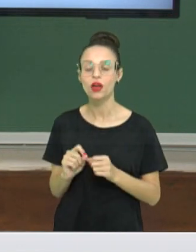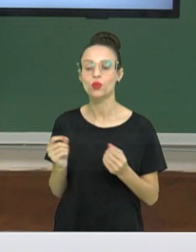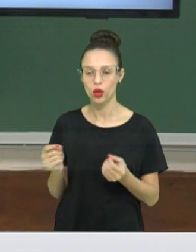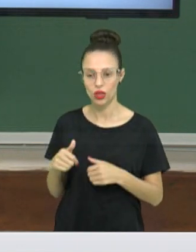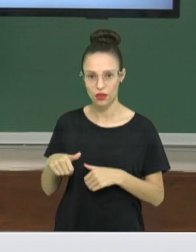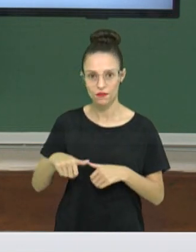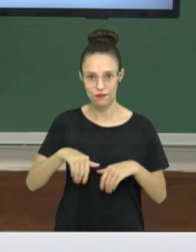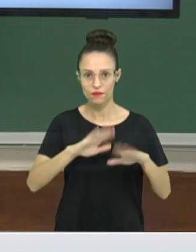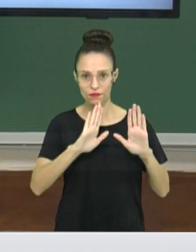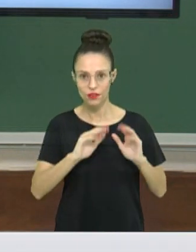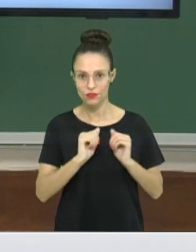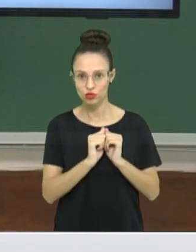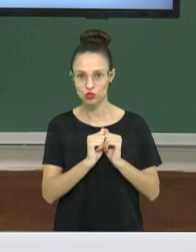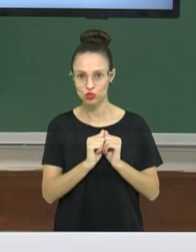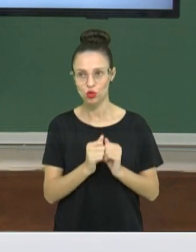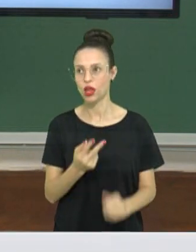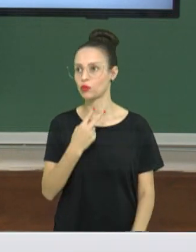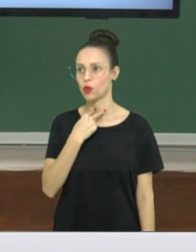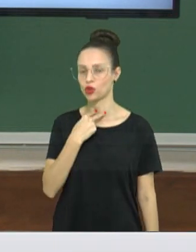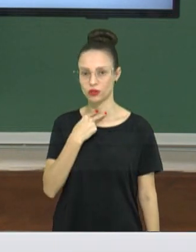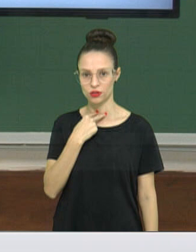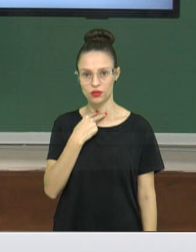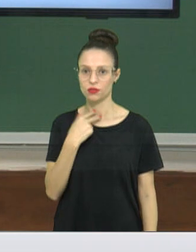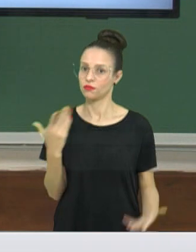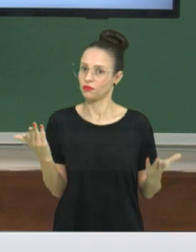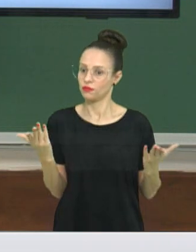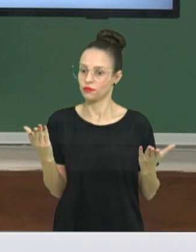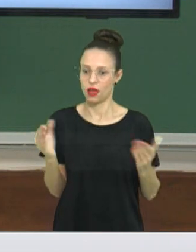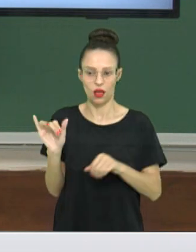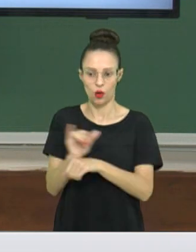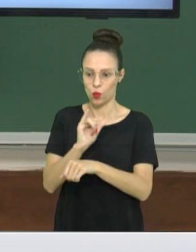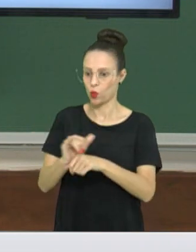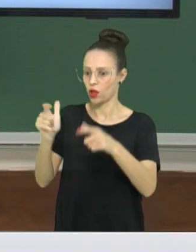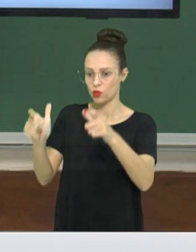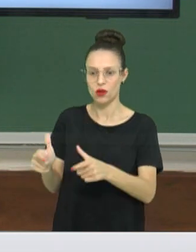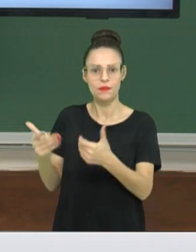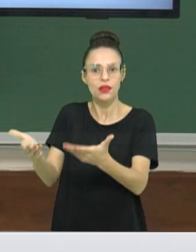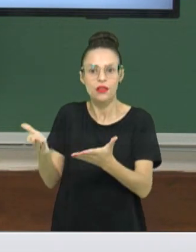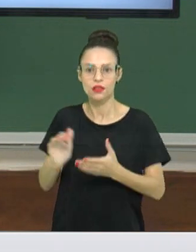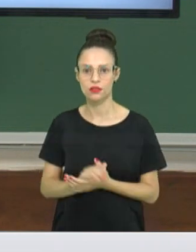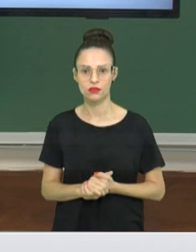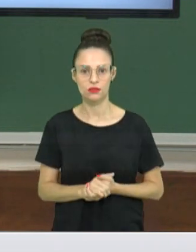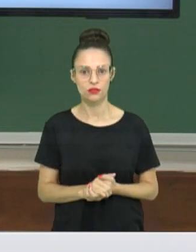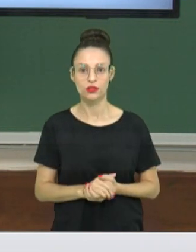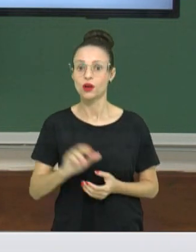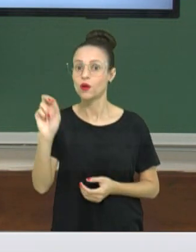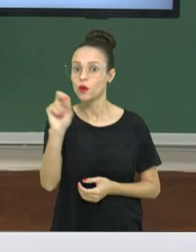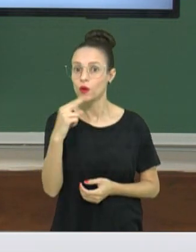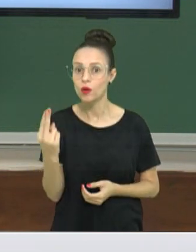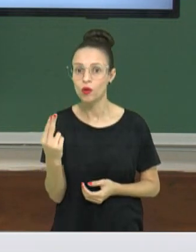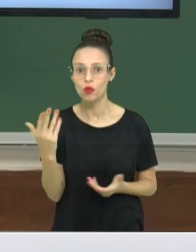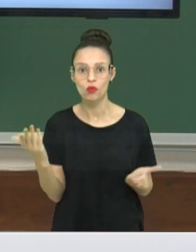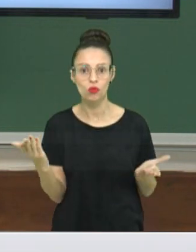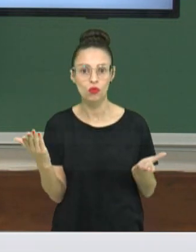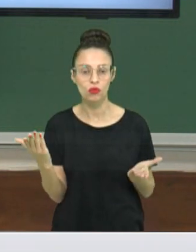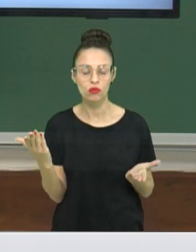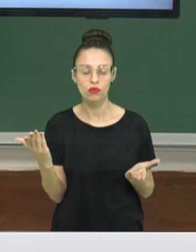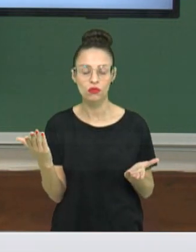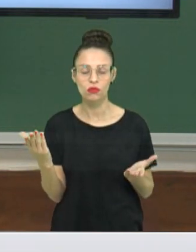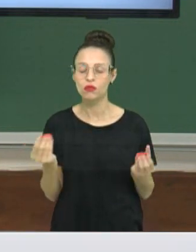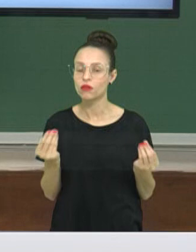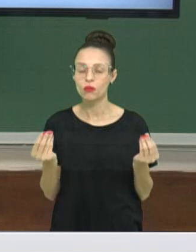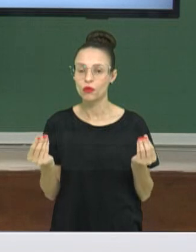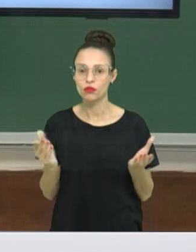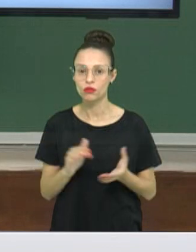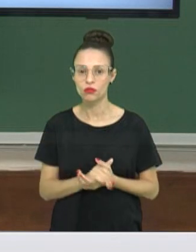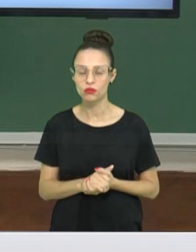Vai levar junto? Não posso. Vai ter que achar um lugar para ele. Ou, detalhe, não pode pegar o animal,